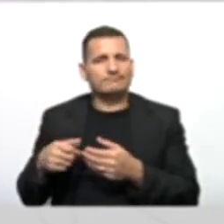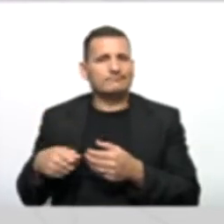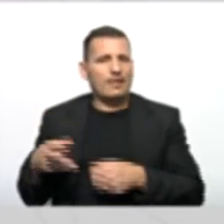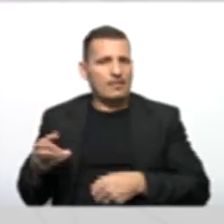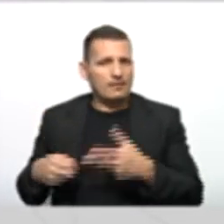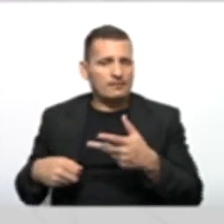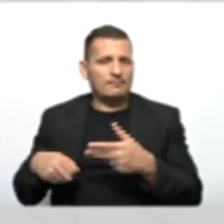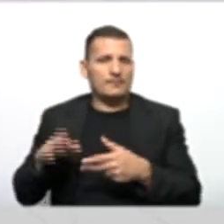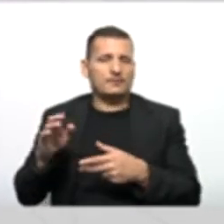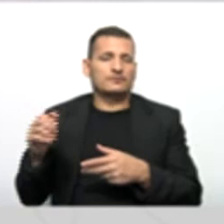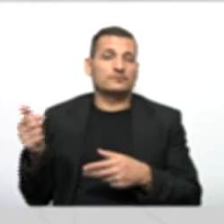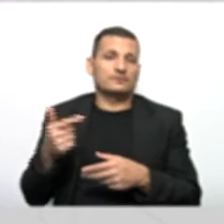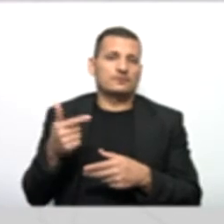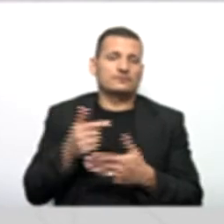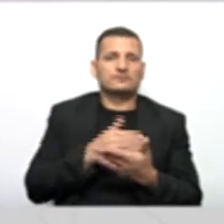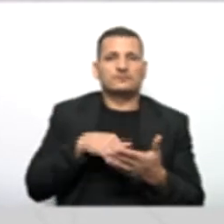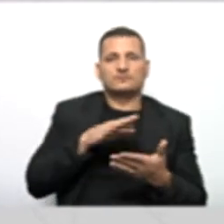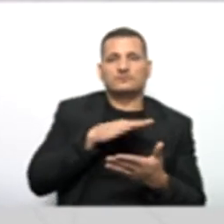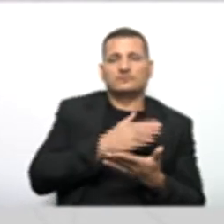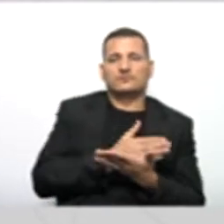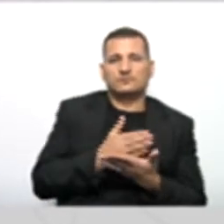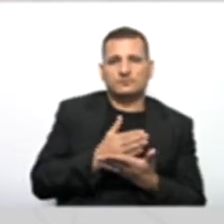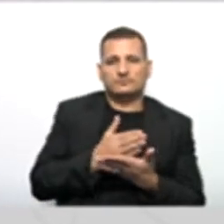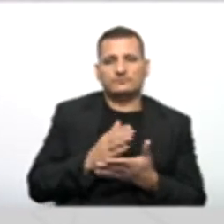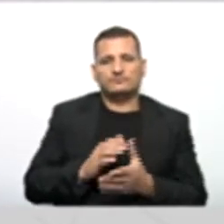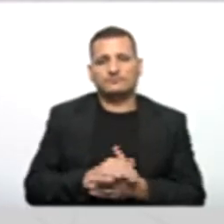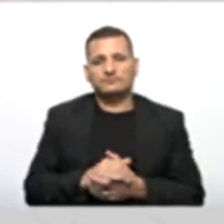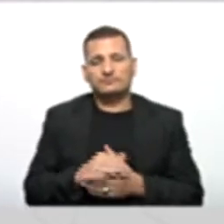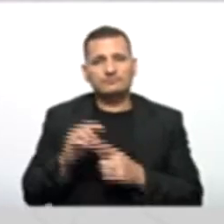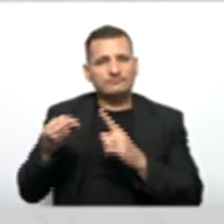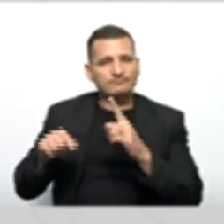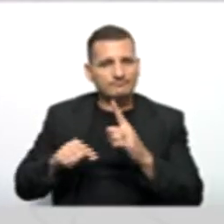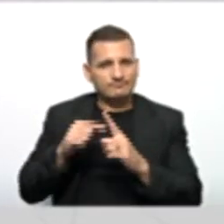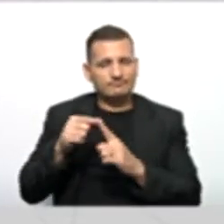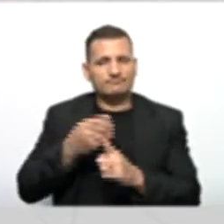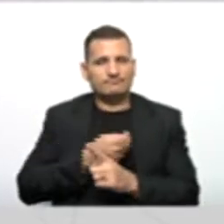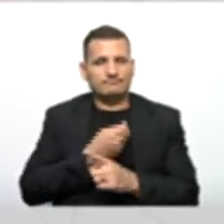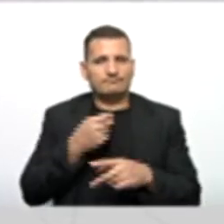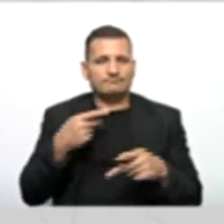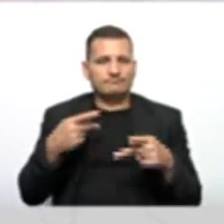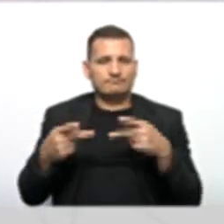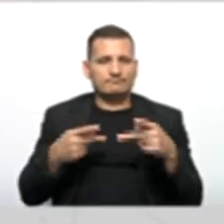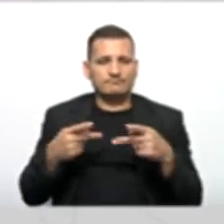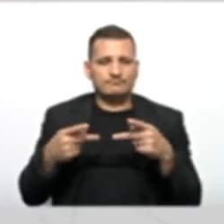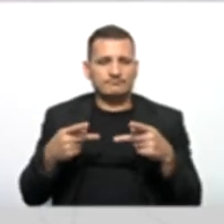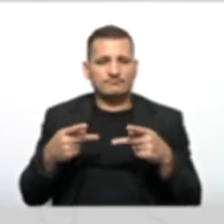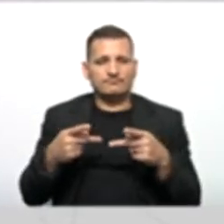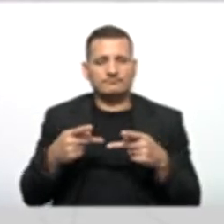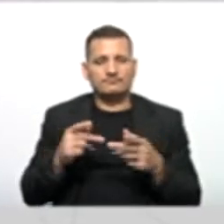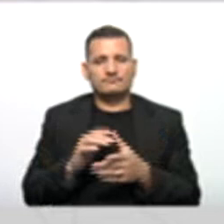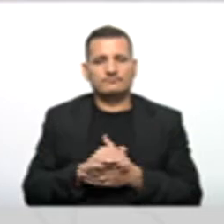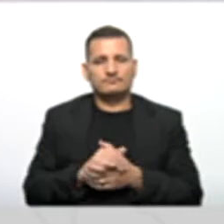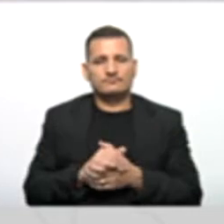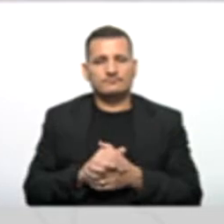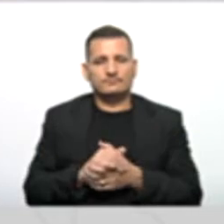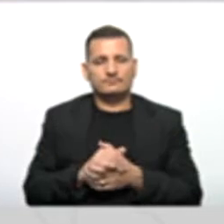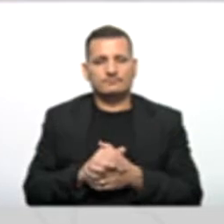lá no início, tá? E aí quando a gente fala em ciclo de vida de projeto, a gente não pode